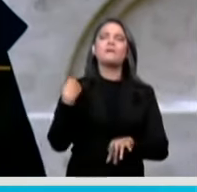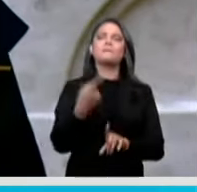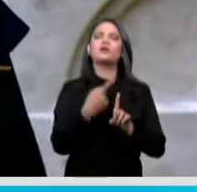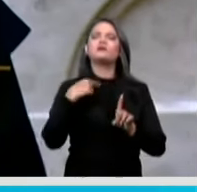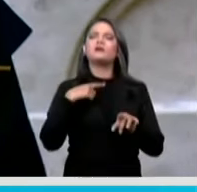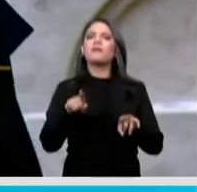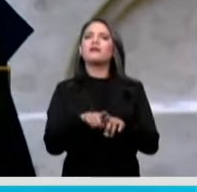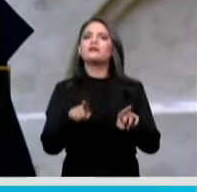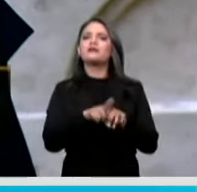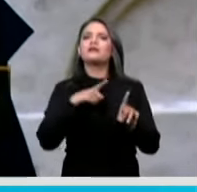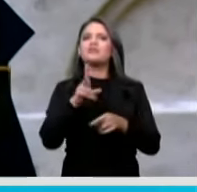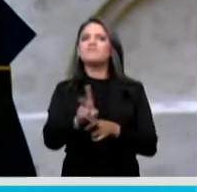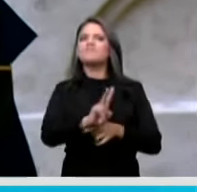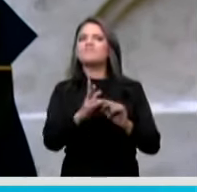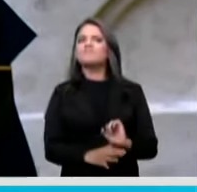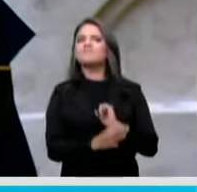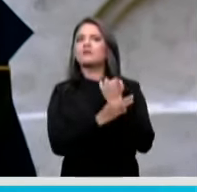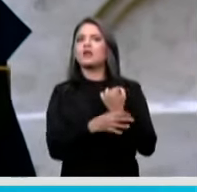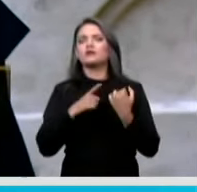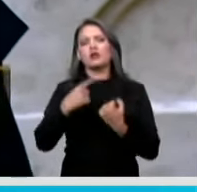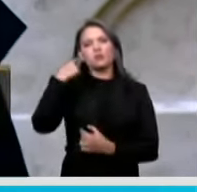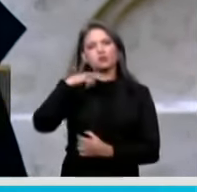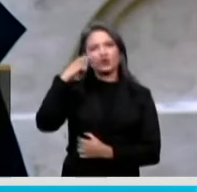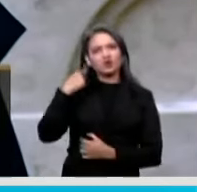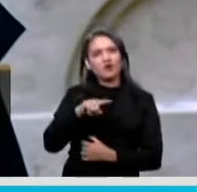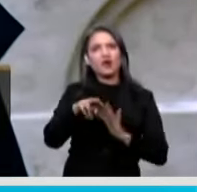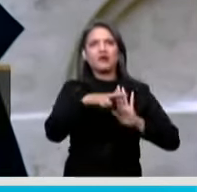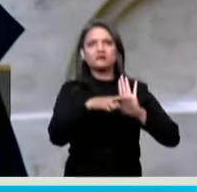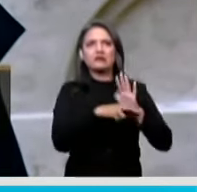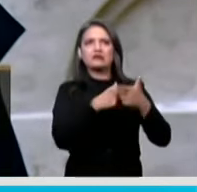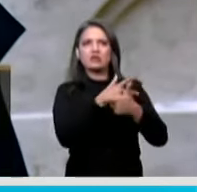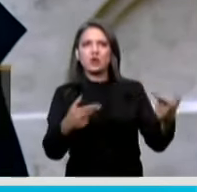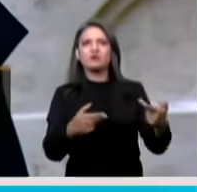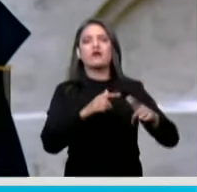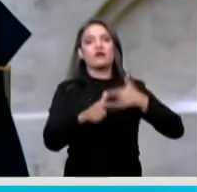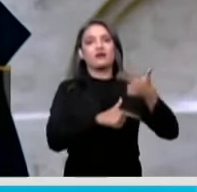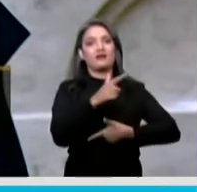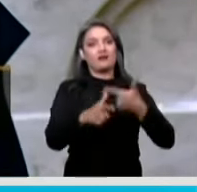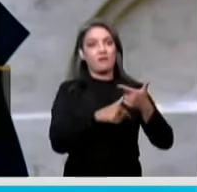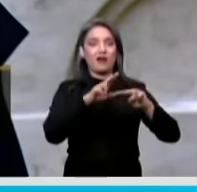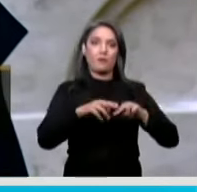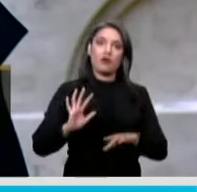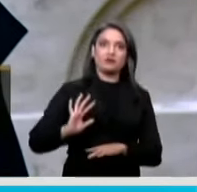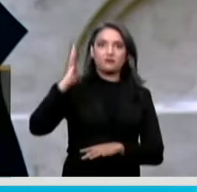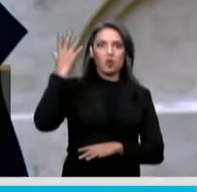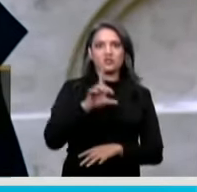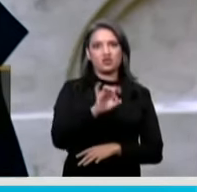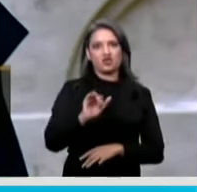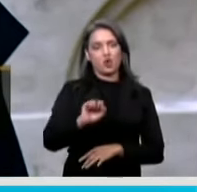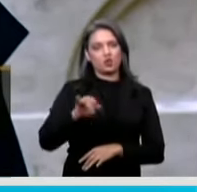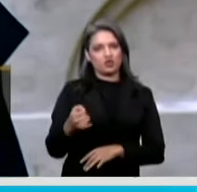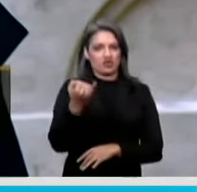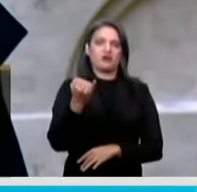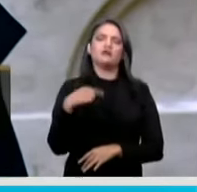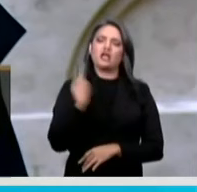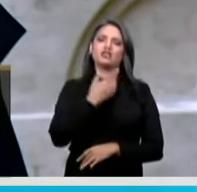descar da descarbonização que também é algo que tá pautando o debate público em muitos locais do mundo eu confesso que eu só esperava eh um pouco mais